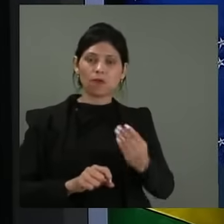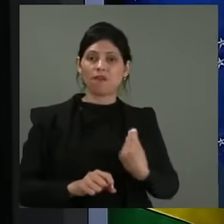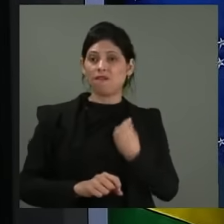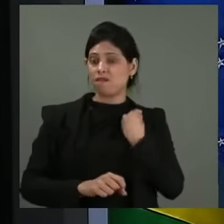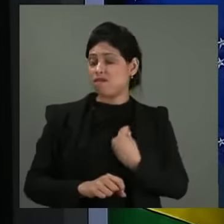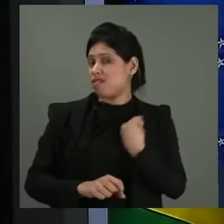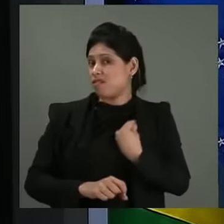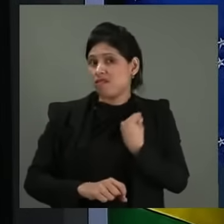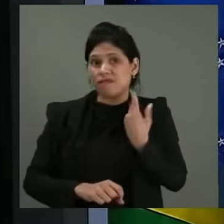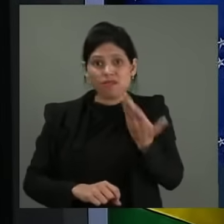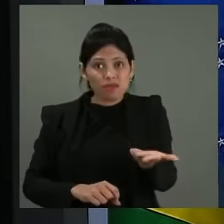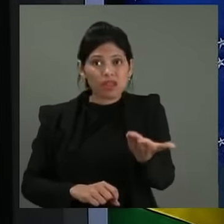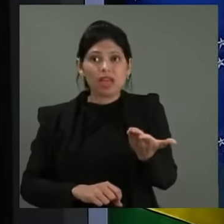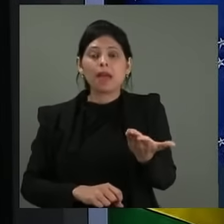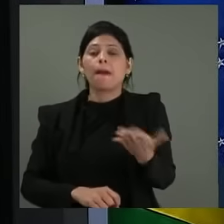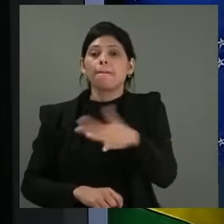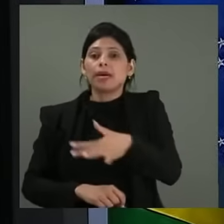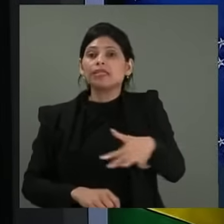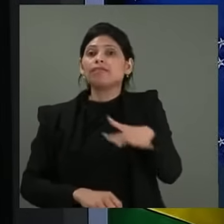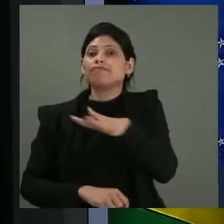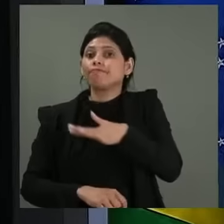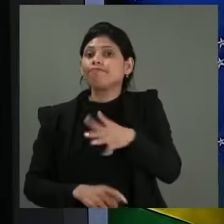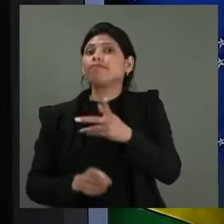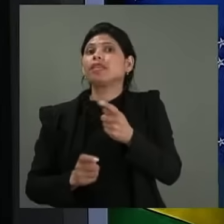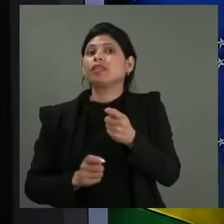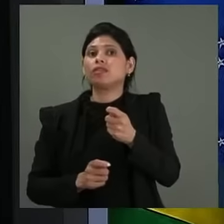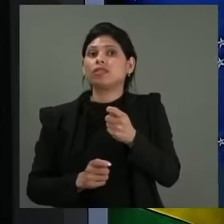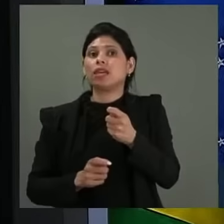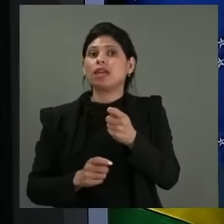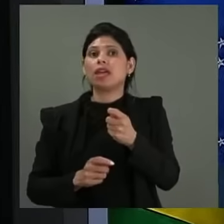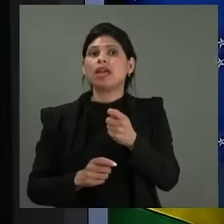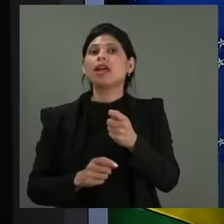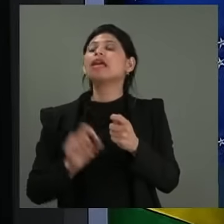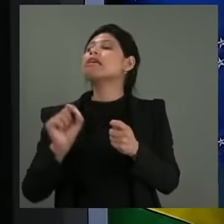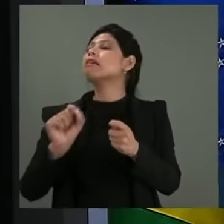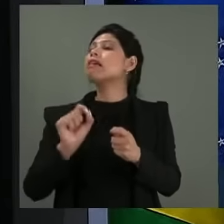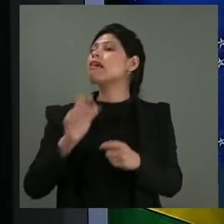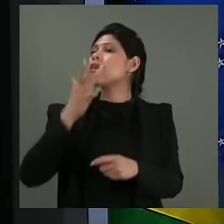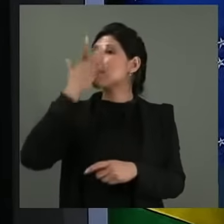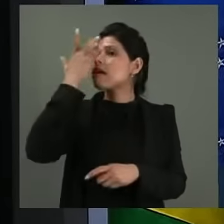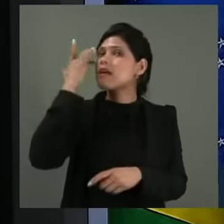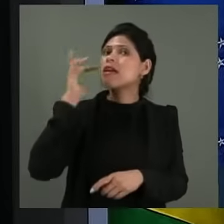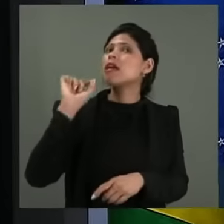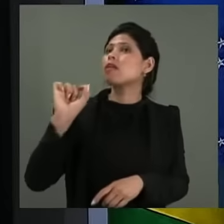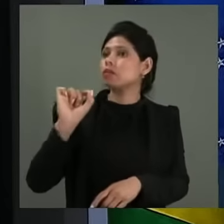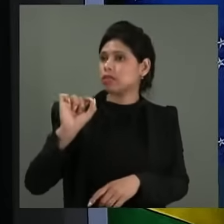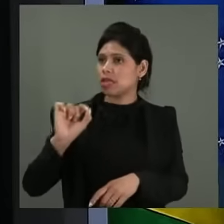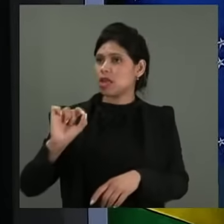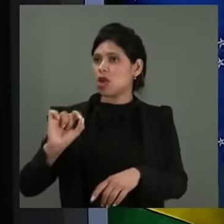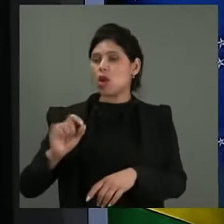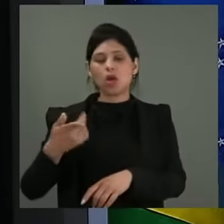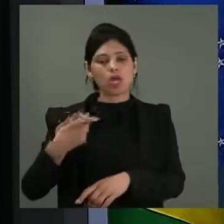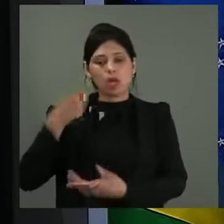semipresidencialismo e o poder moderador é exercido por quem? Pelo STF.